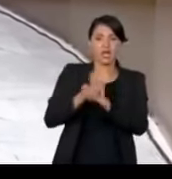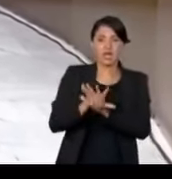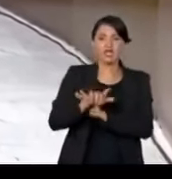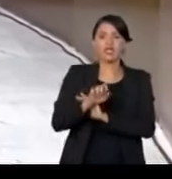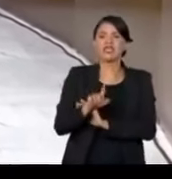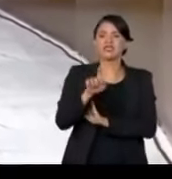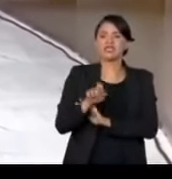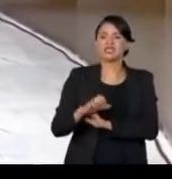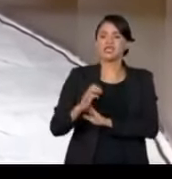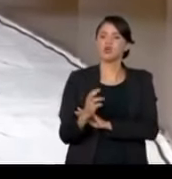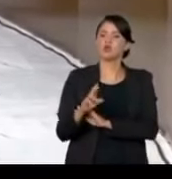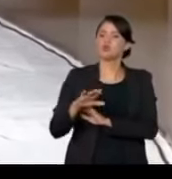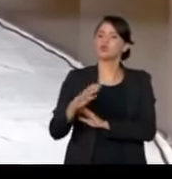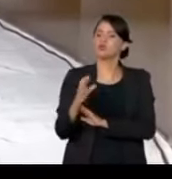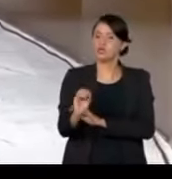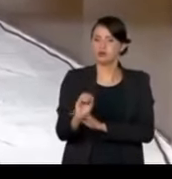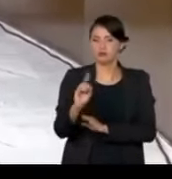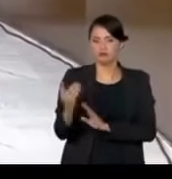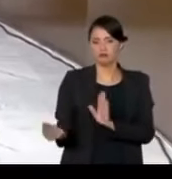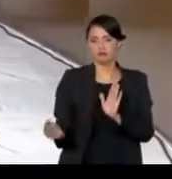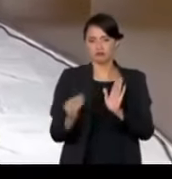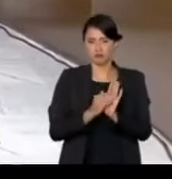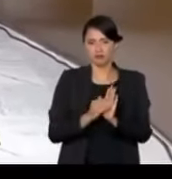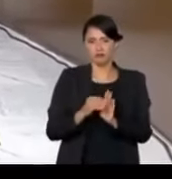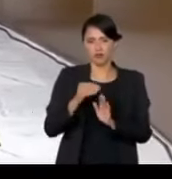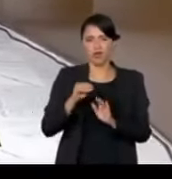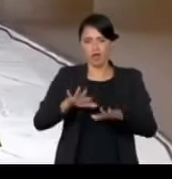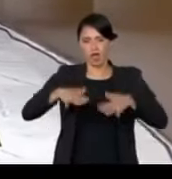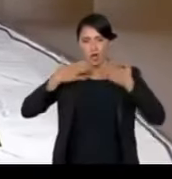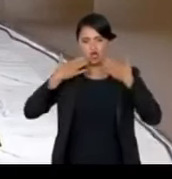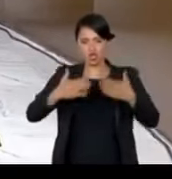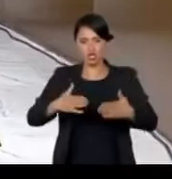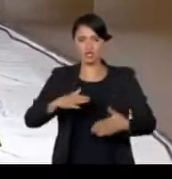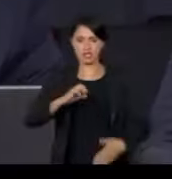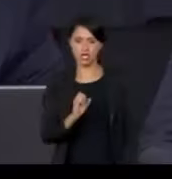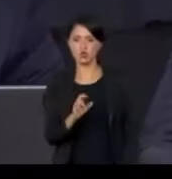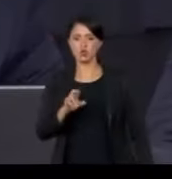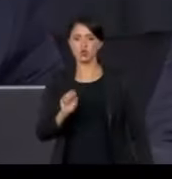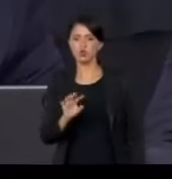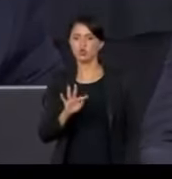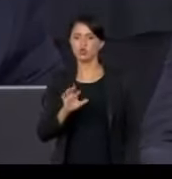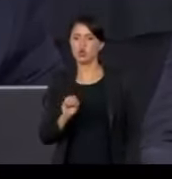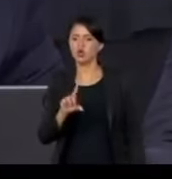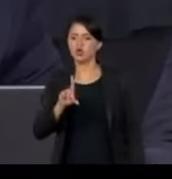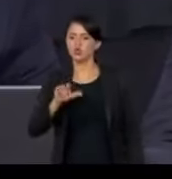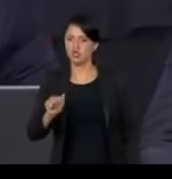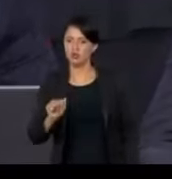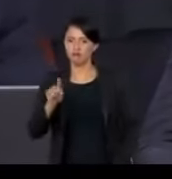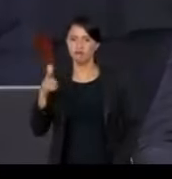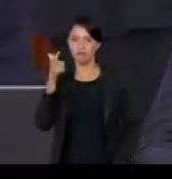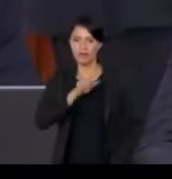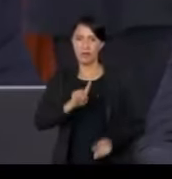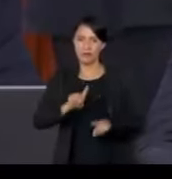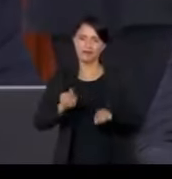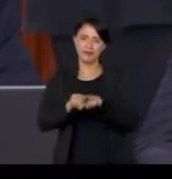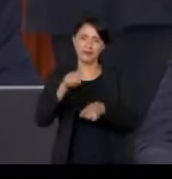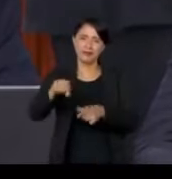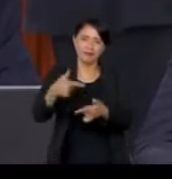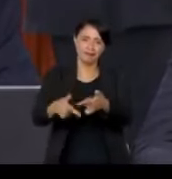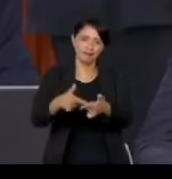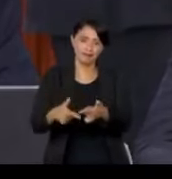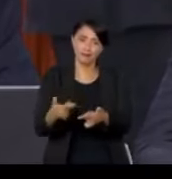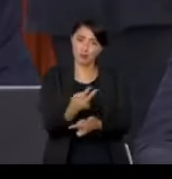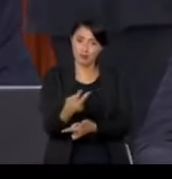Essa questão, por exemplo, que foi colocada aqui da audiência de custódia, que é um ganho em muitos aspectos, mas é um problema também. Observe o que